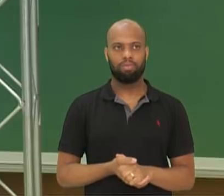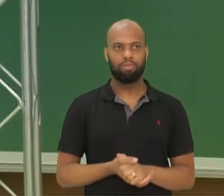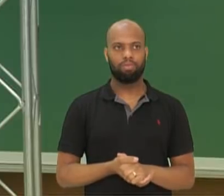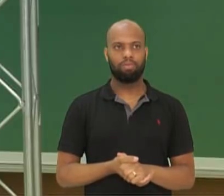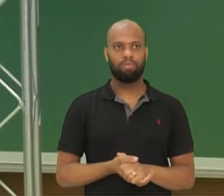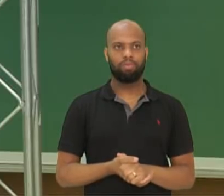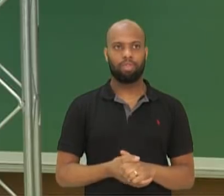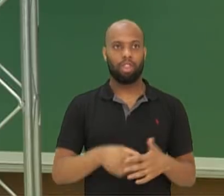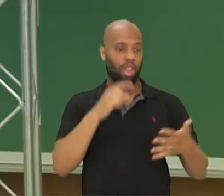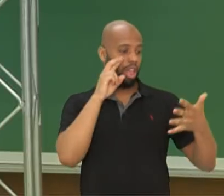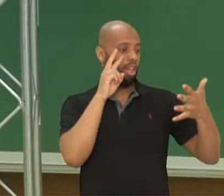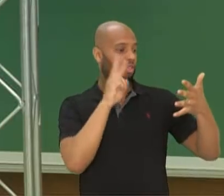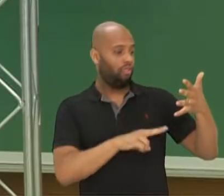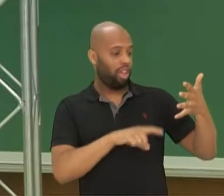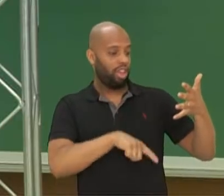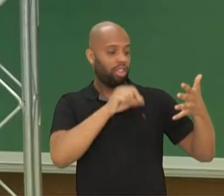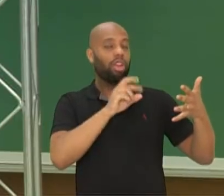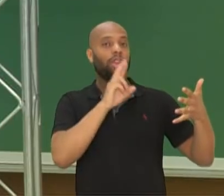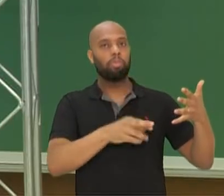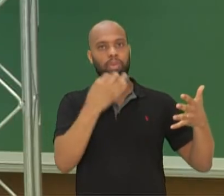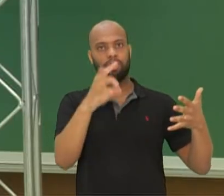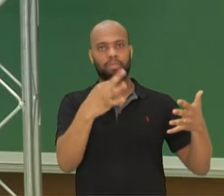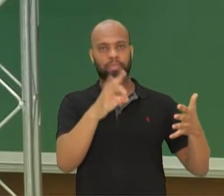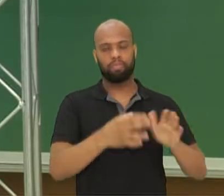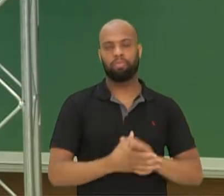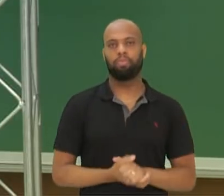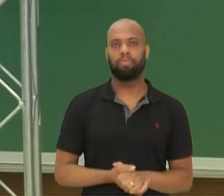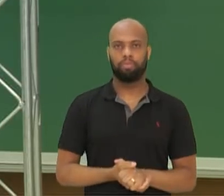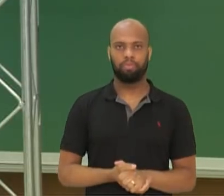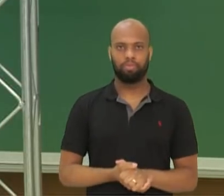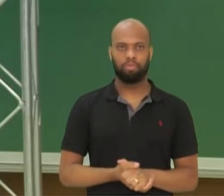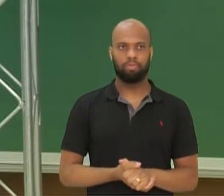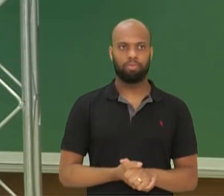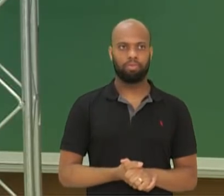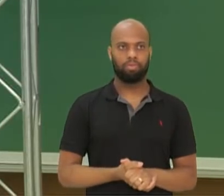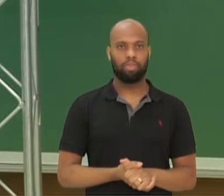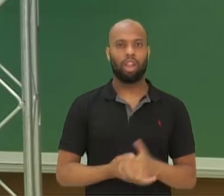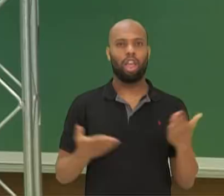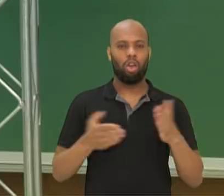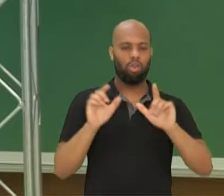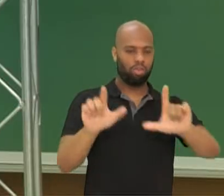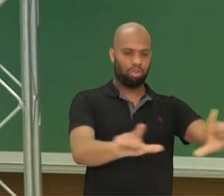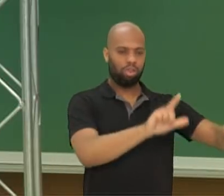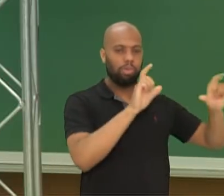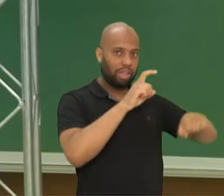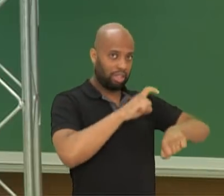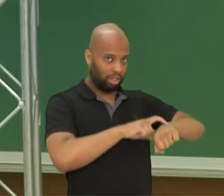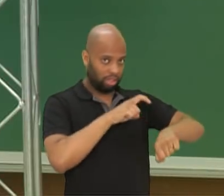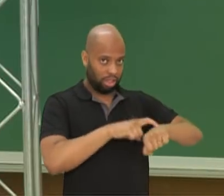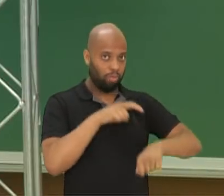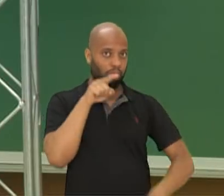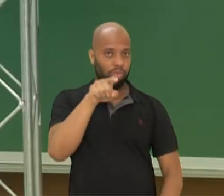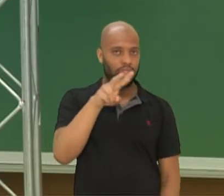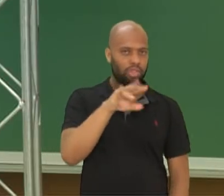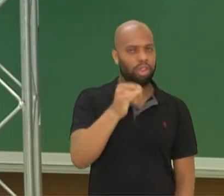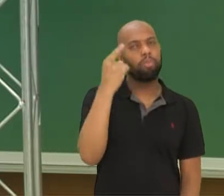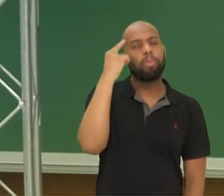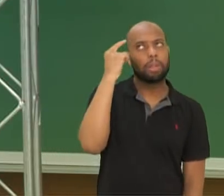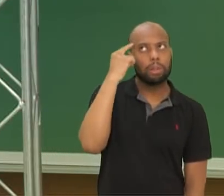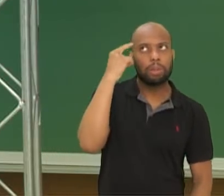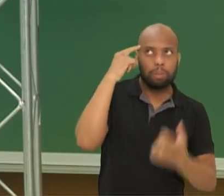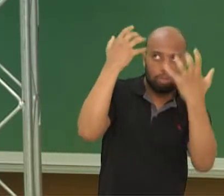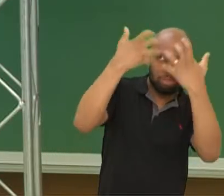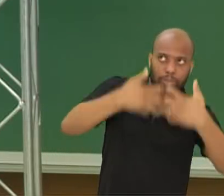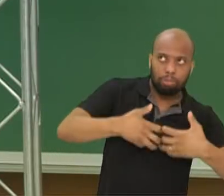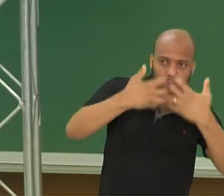Qual dessas alternativas é a correta? O que você vai fazer? Eu vou deixar esse exercício na tela por um tempinho. Pensa a